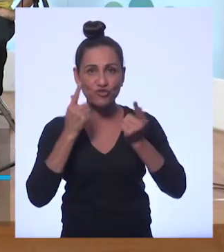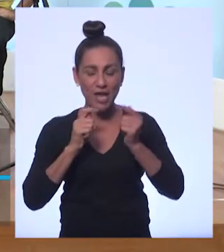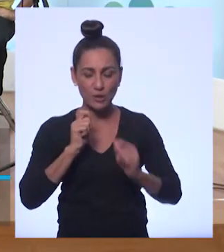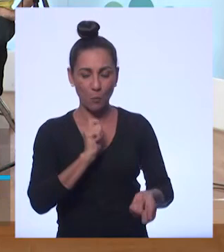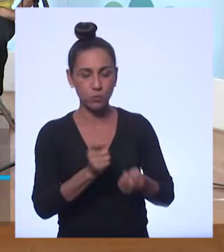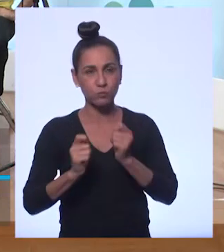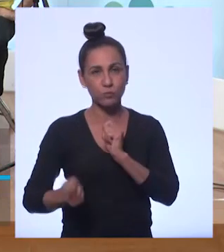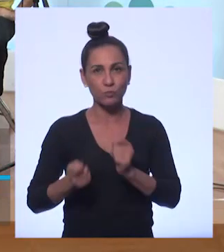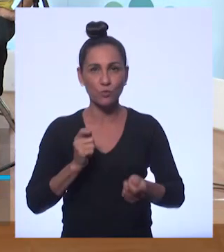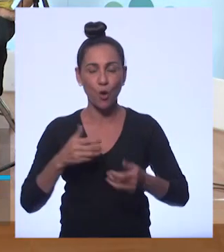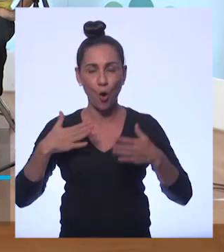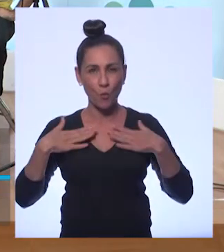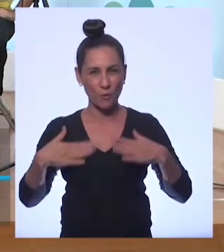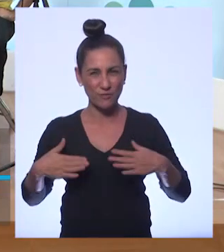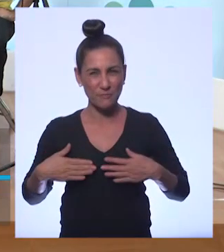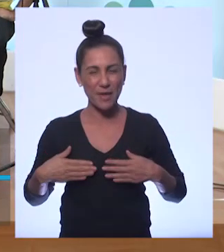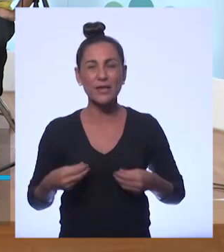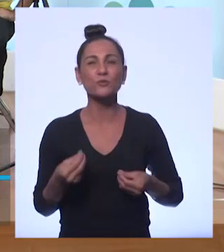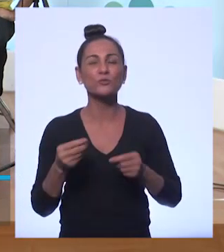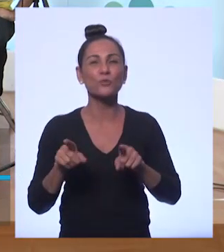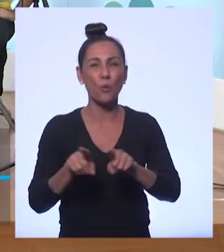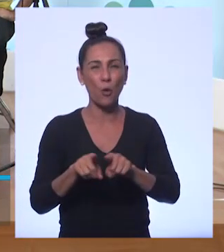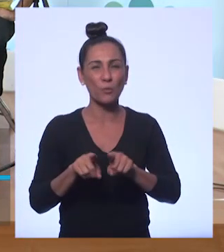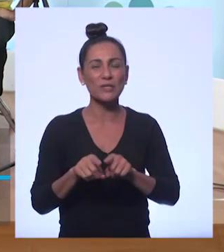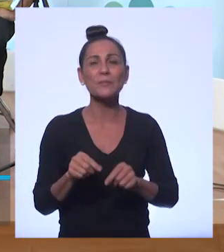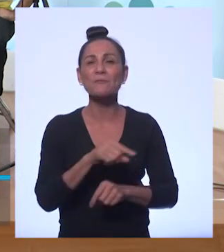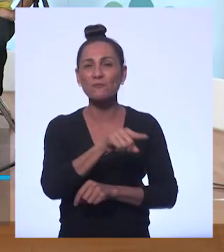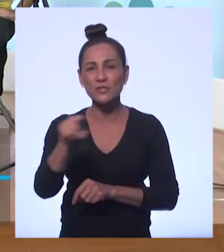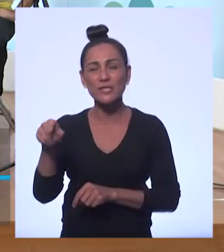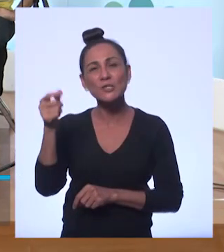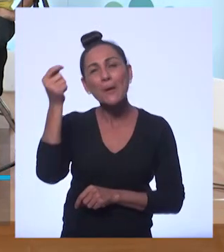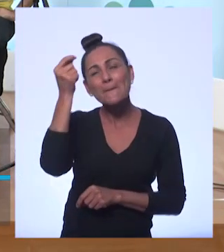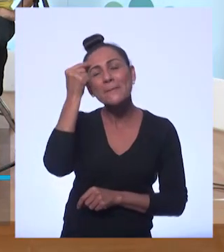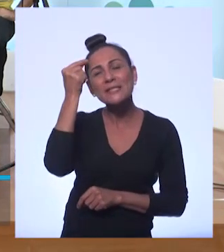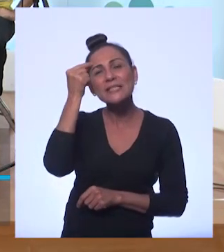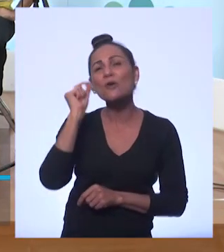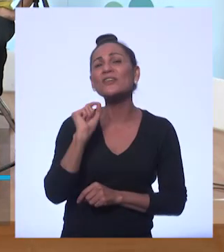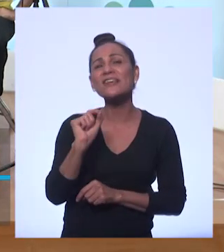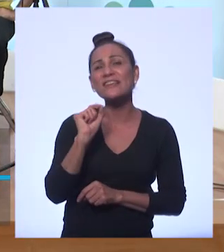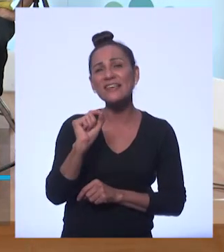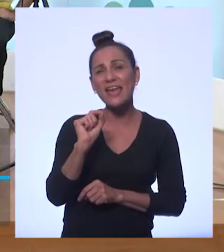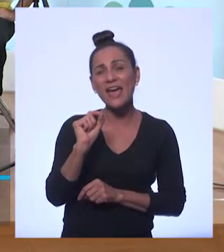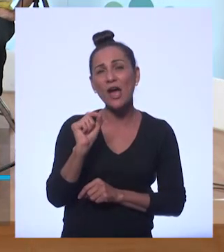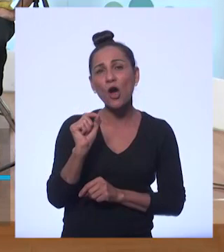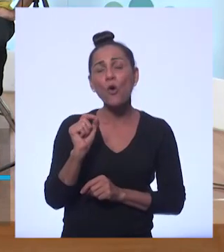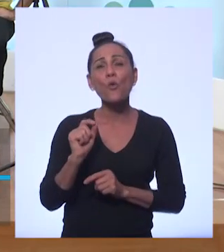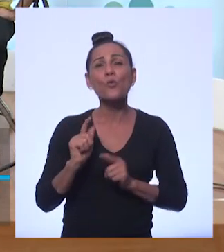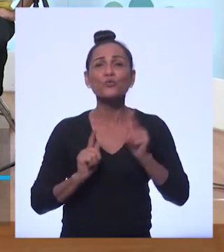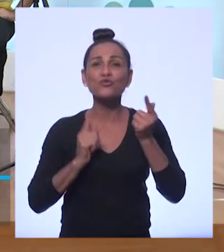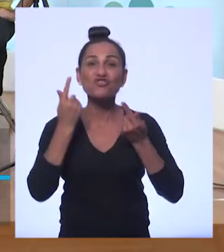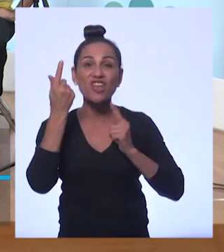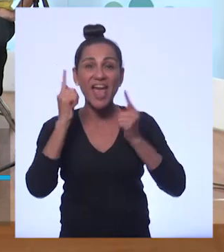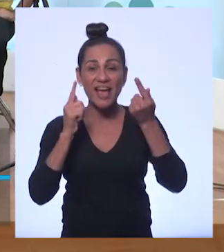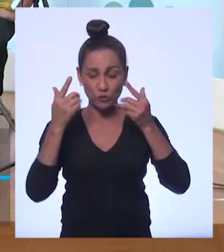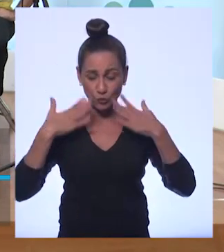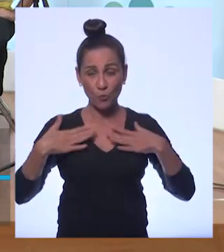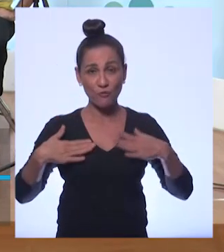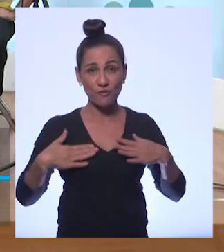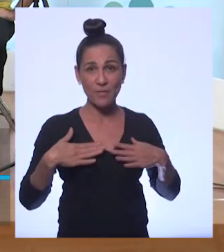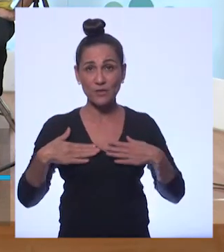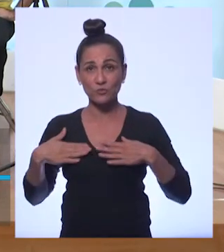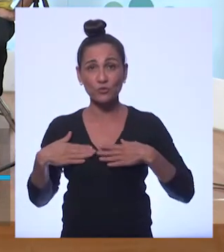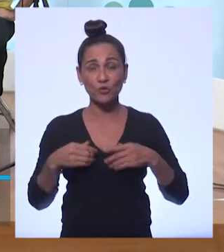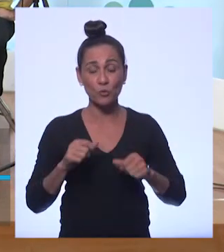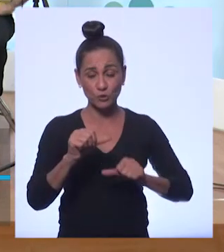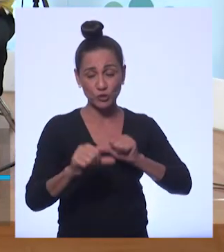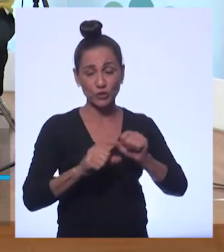eu queria convidar vocês a pensar justamente no que é o gesto artístico, o que é o gesto de tocar